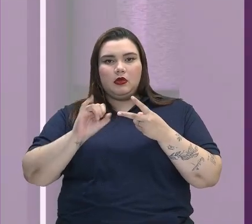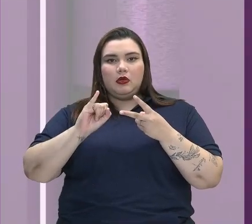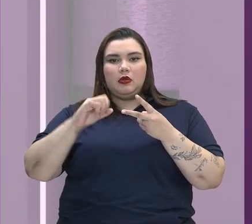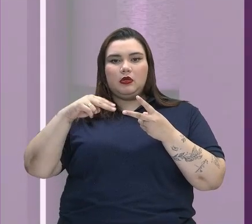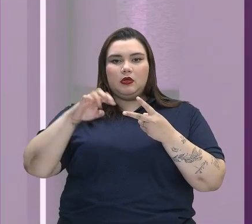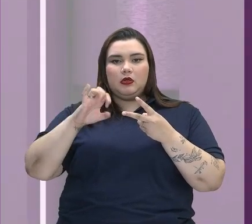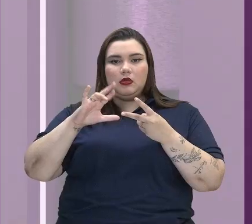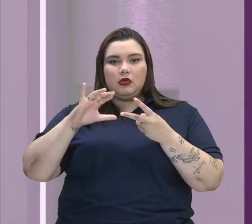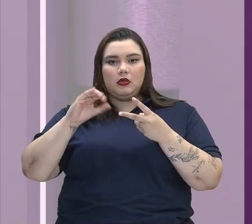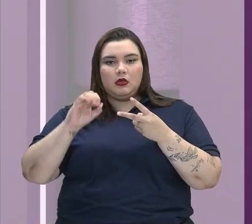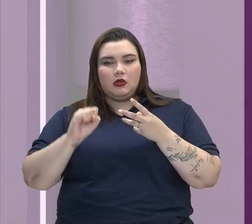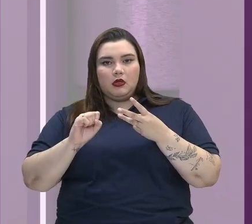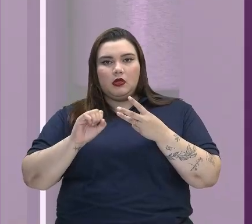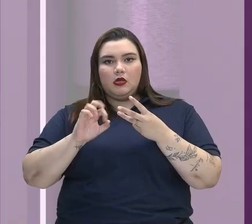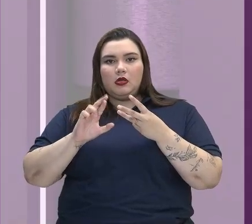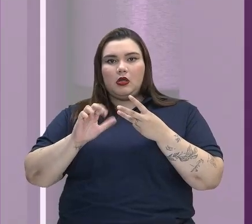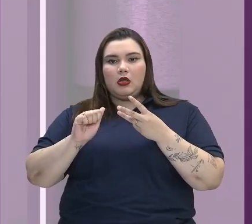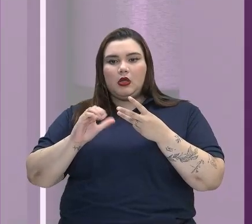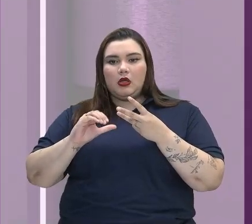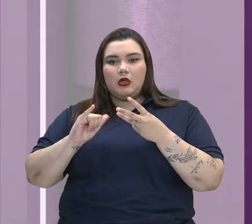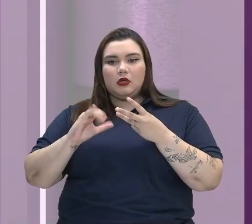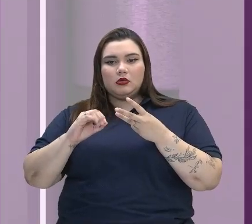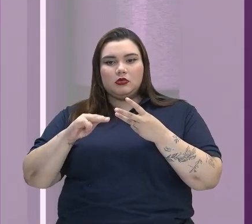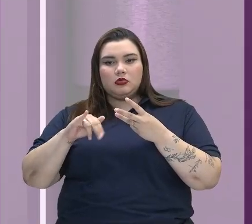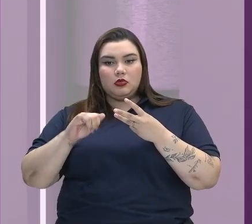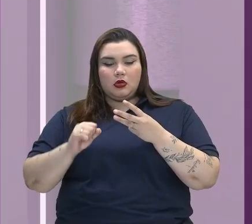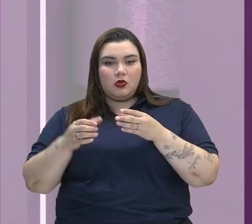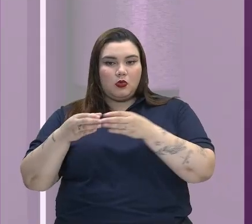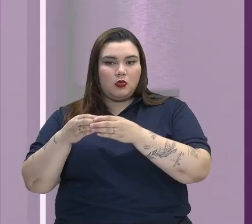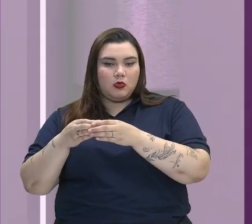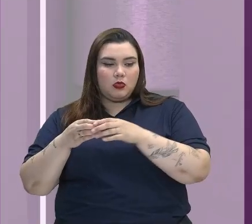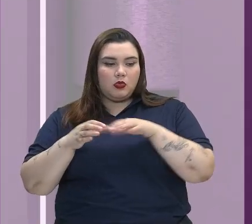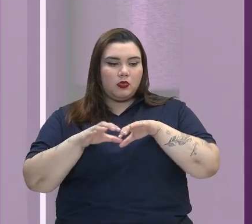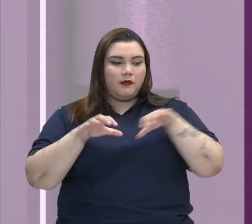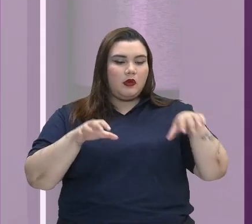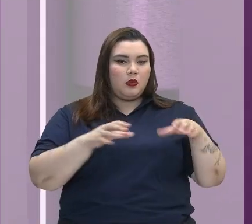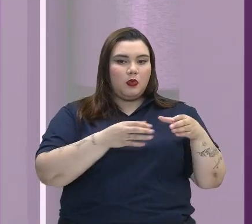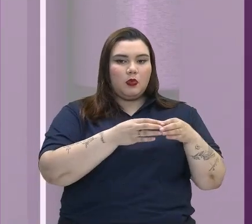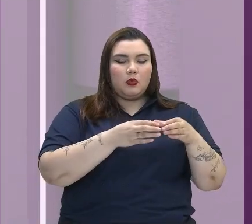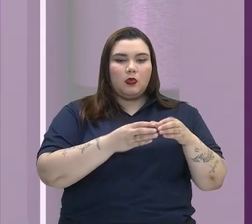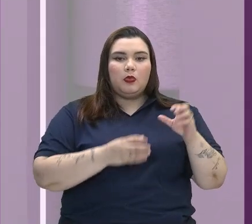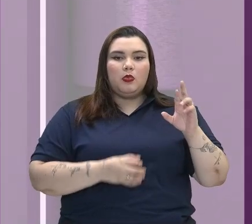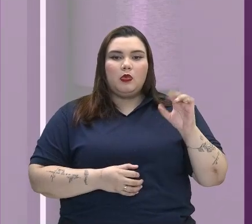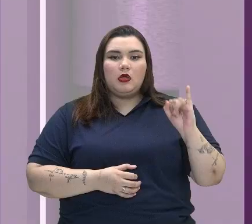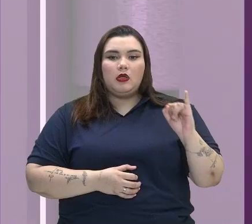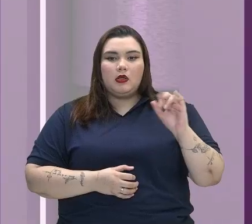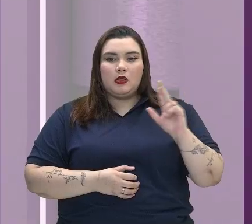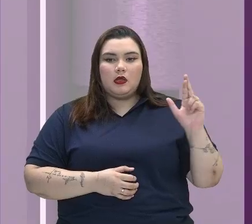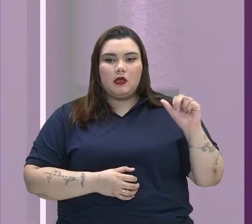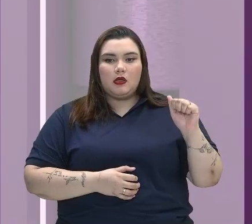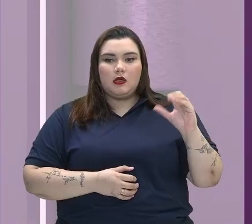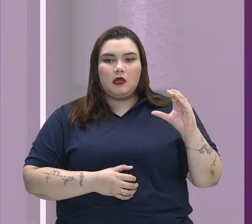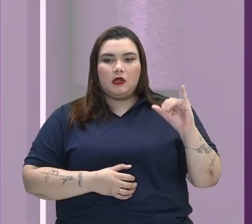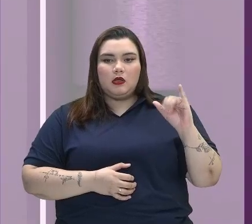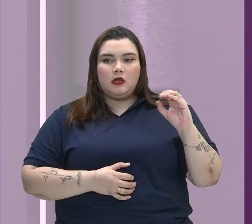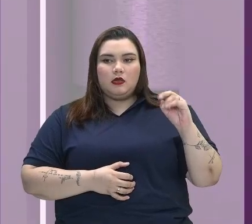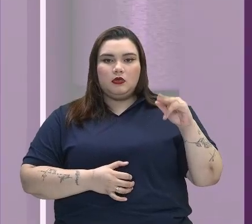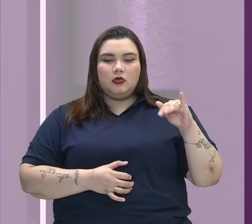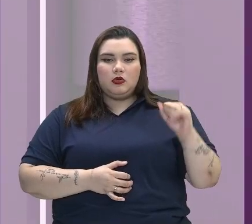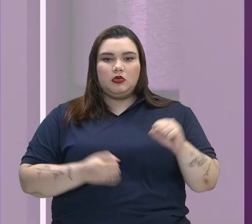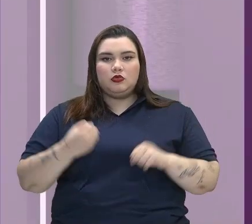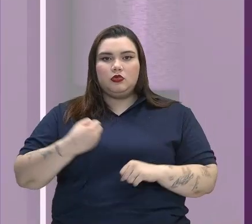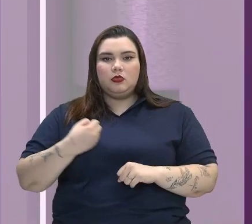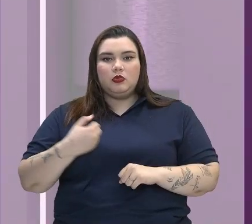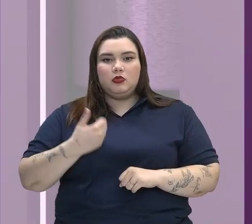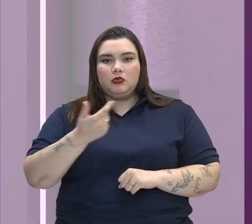racionais. E os irracionais são os diferentões, são os que estão separados, tá? Por quê? Porque eles são números infinitos, tá? E